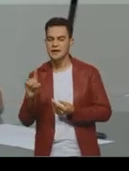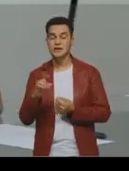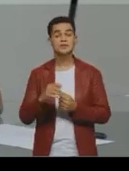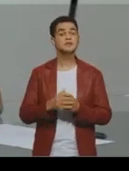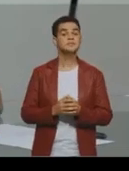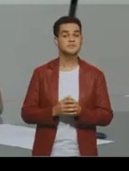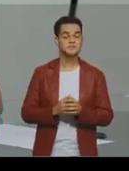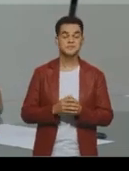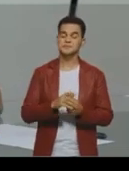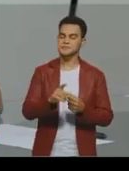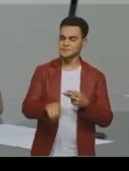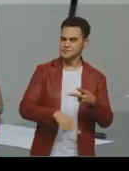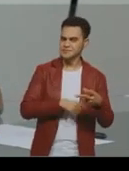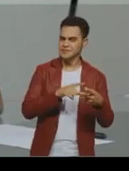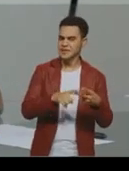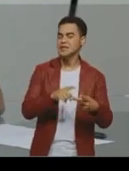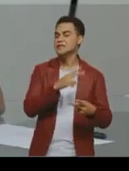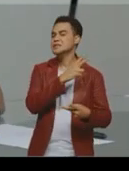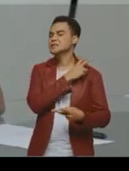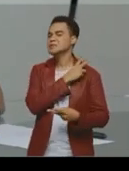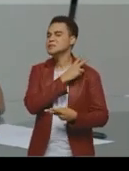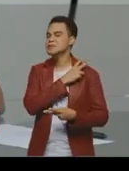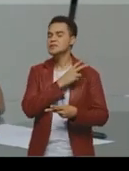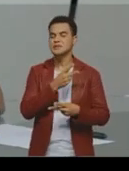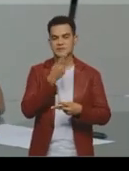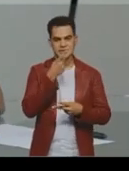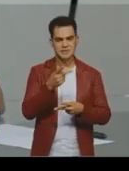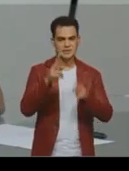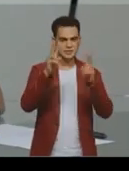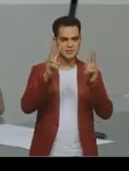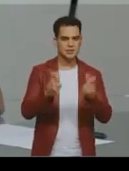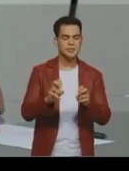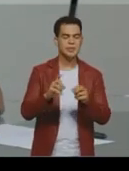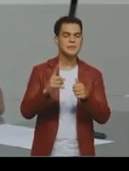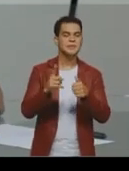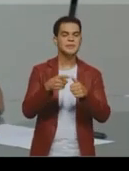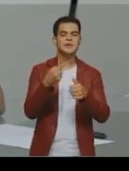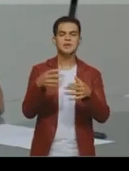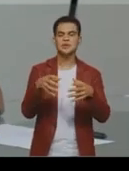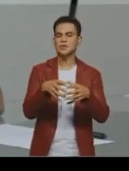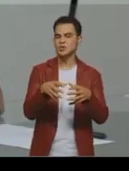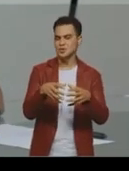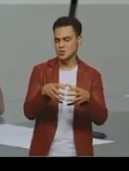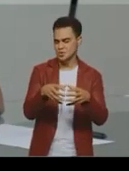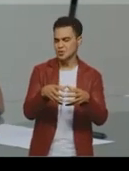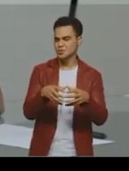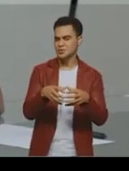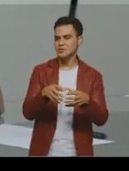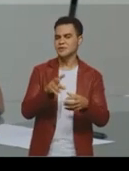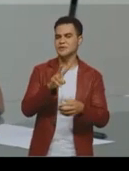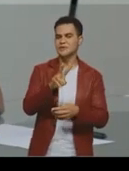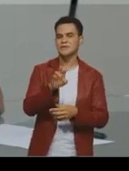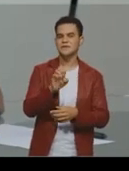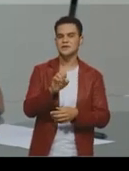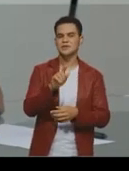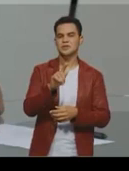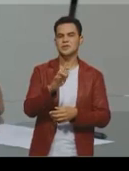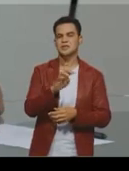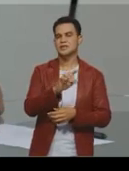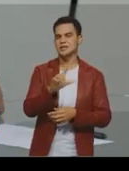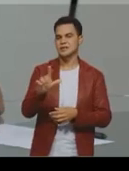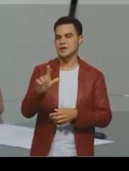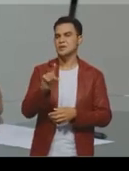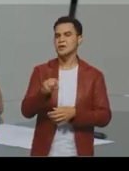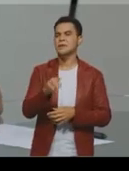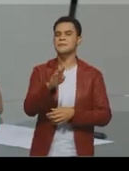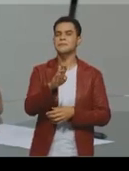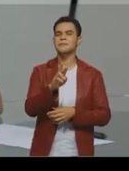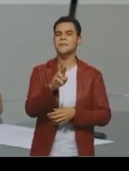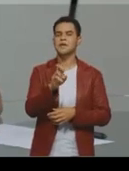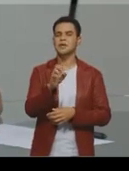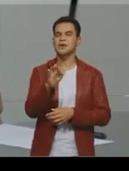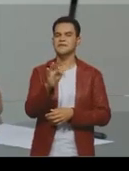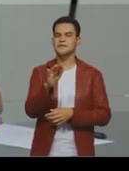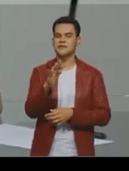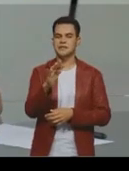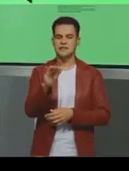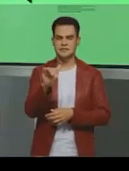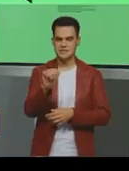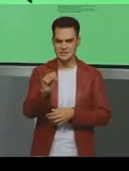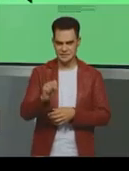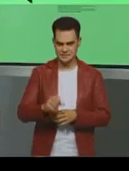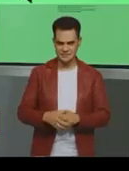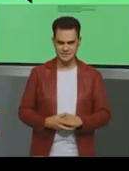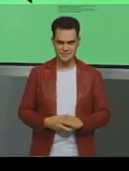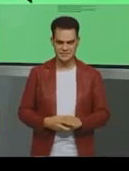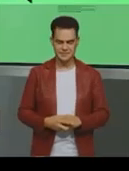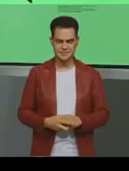nós falamos sobre o primeiro grupo dos vegetais, que foram as plantas avasculares, que são as famosas briófitas. Obrigada,